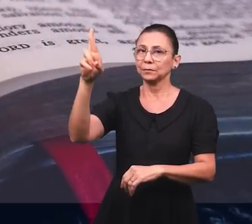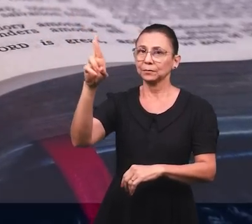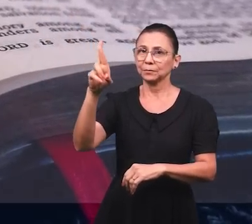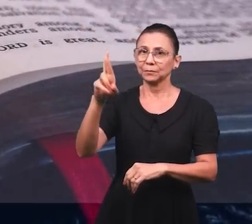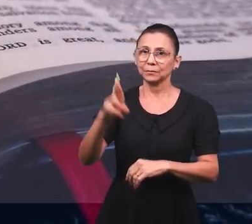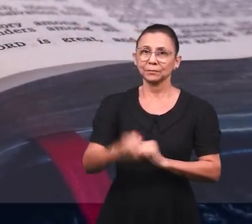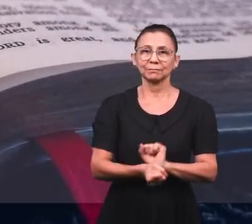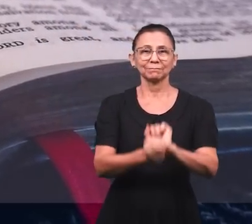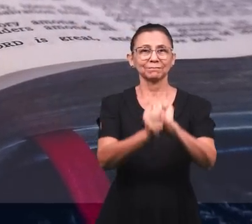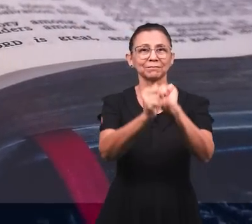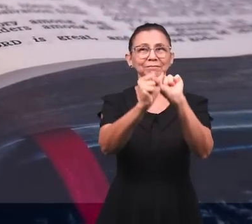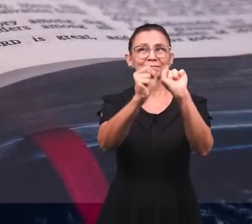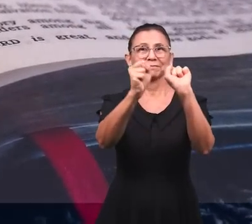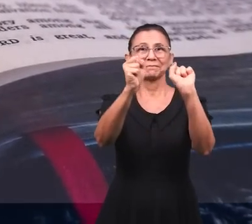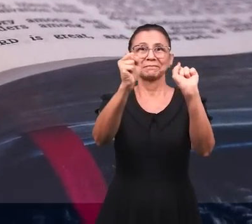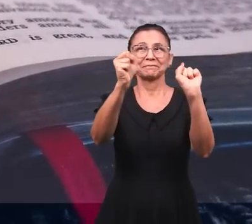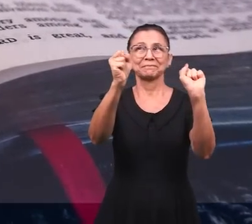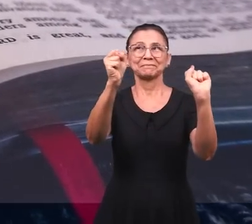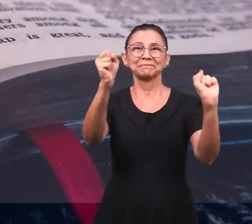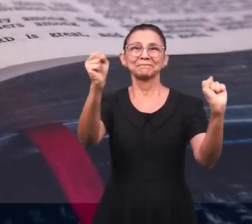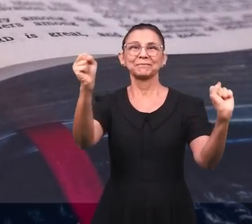bendito, vem me